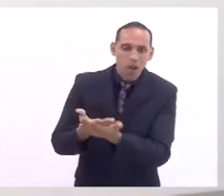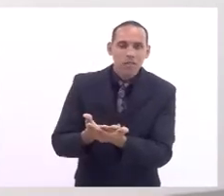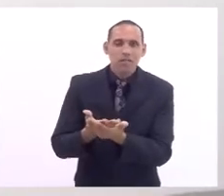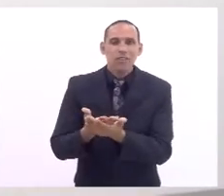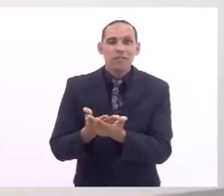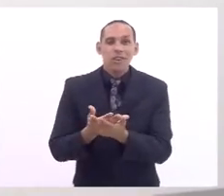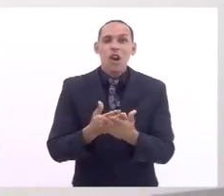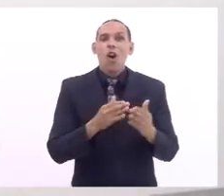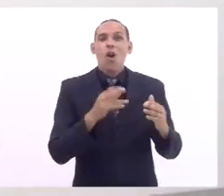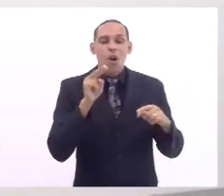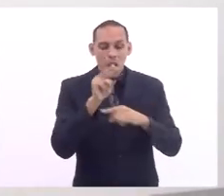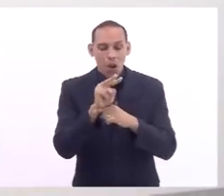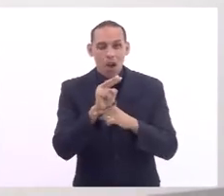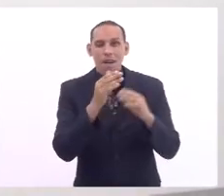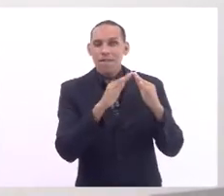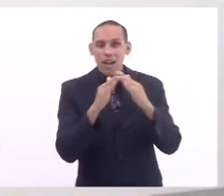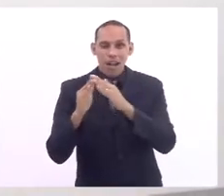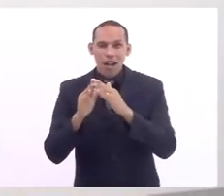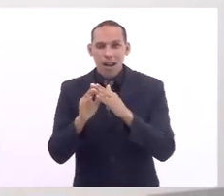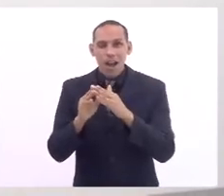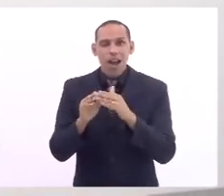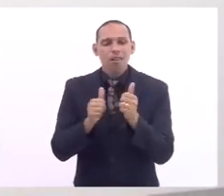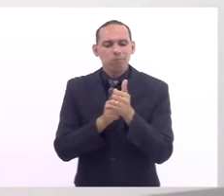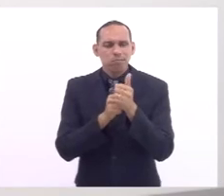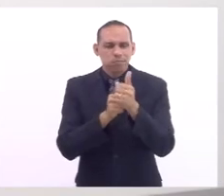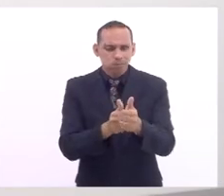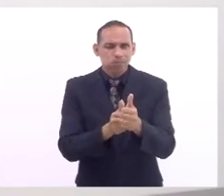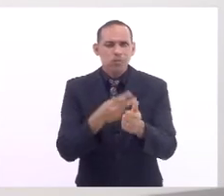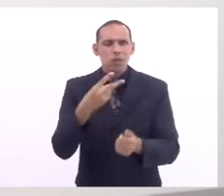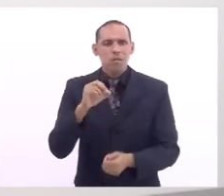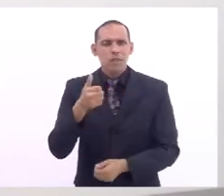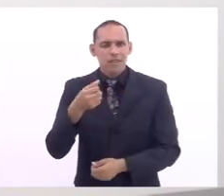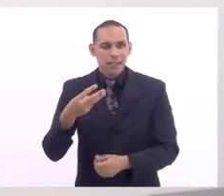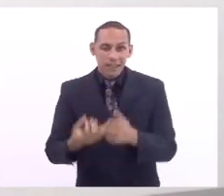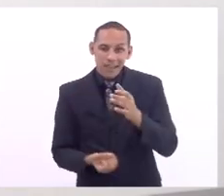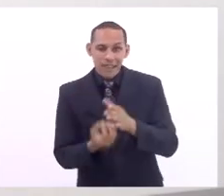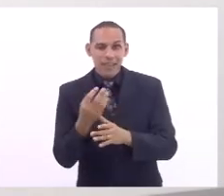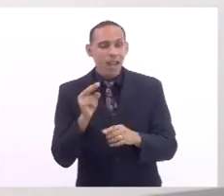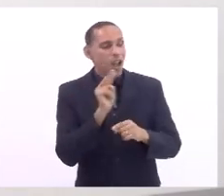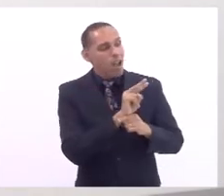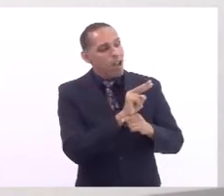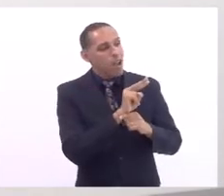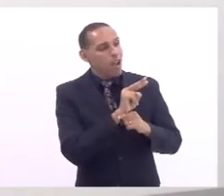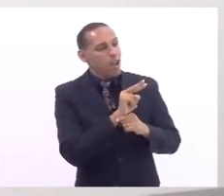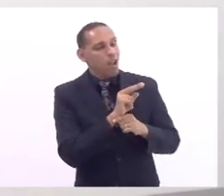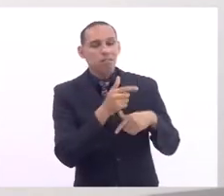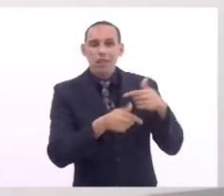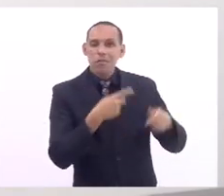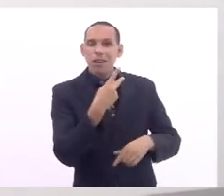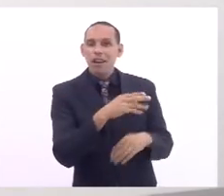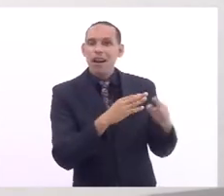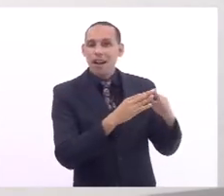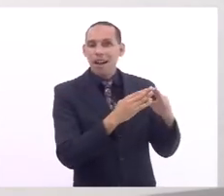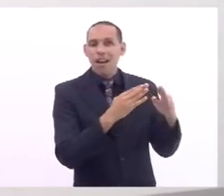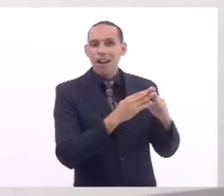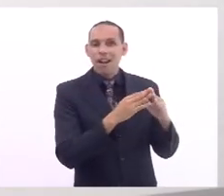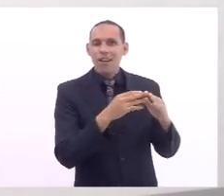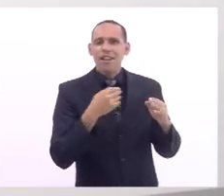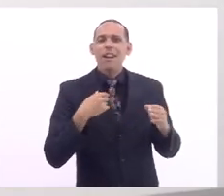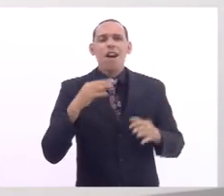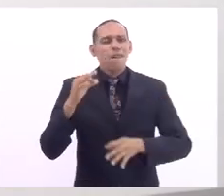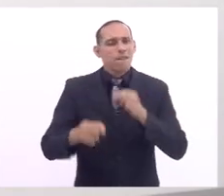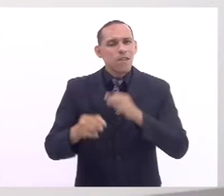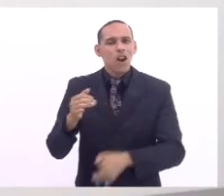trabalho da casa do Fluminense desde a sua Criação em 2013 então eu tive a alegria de participar da mobilização dos primeiros